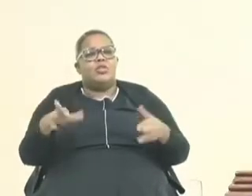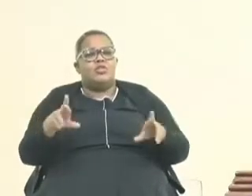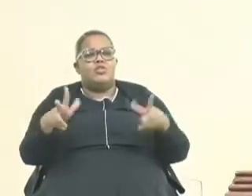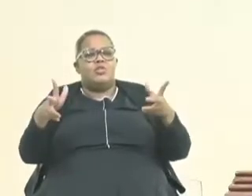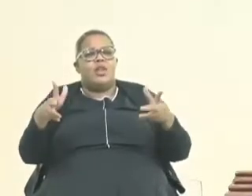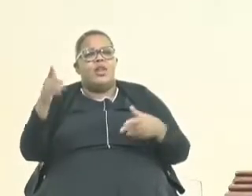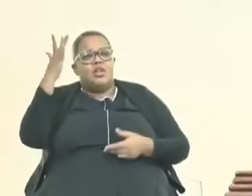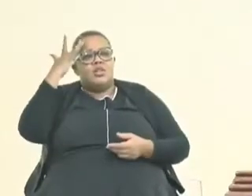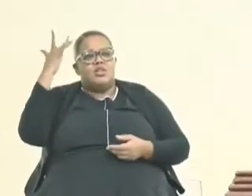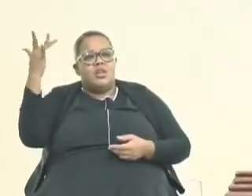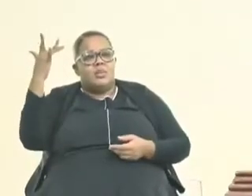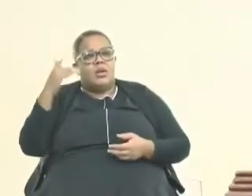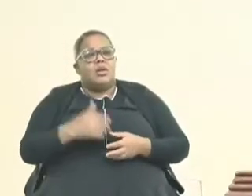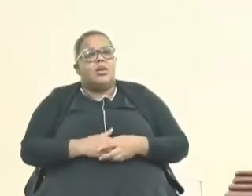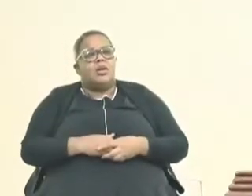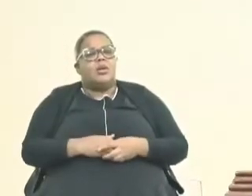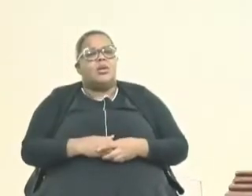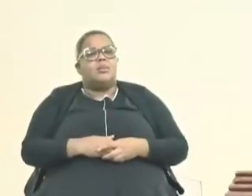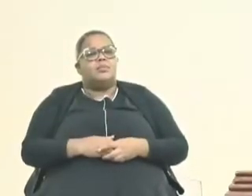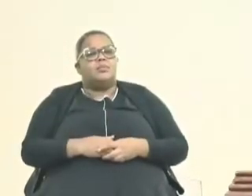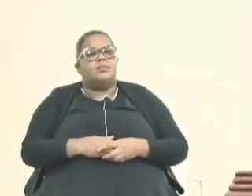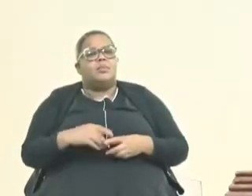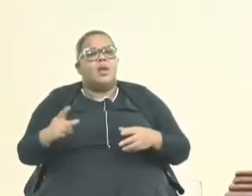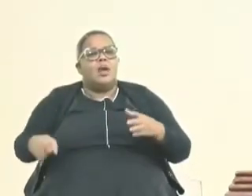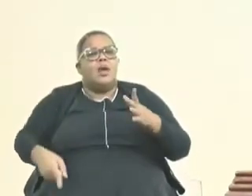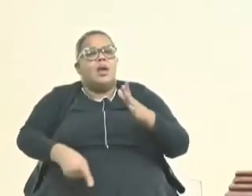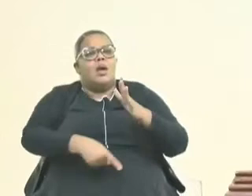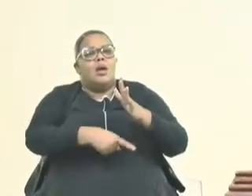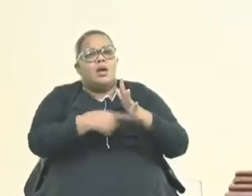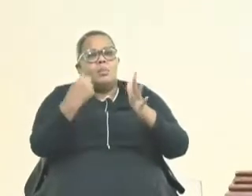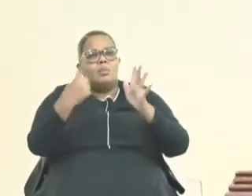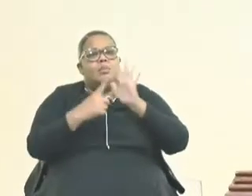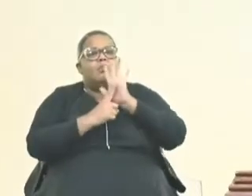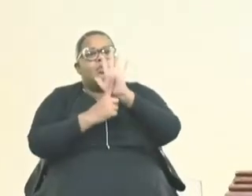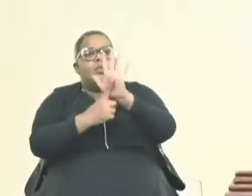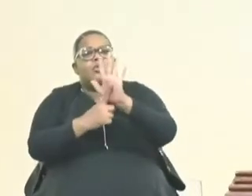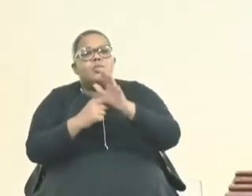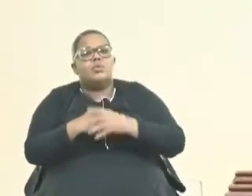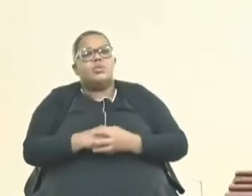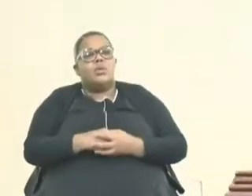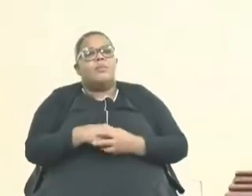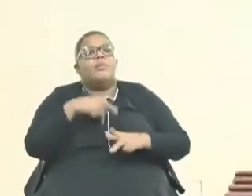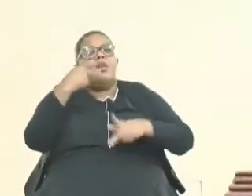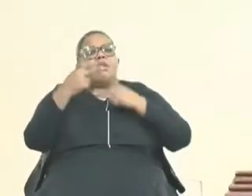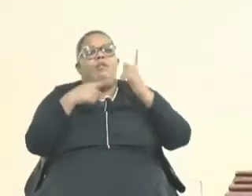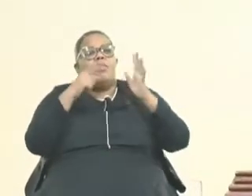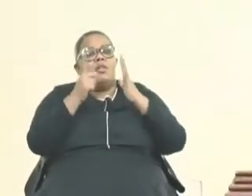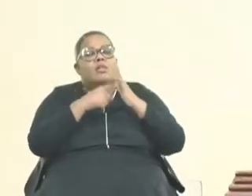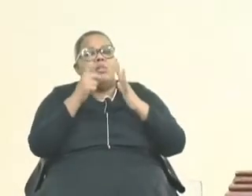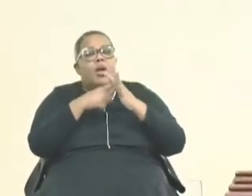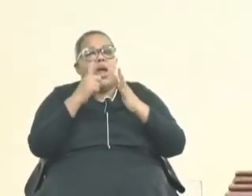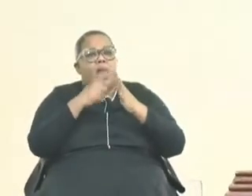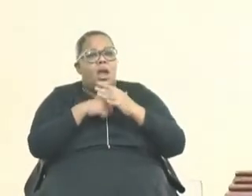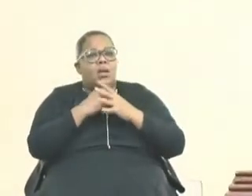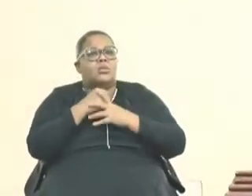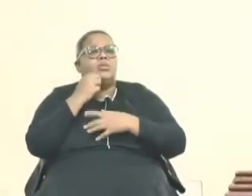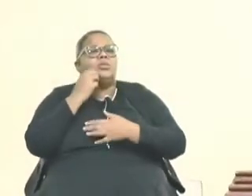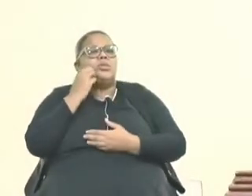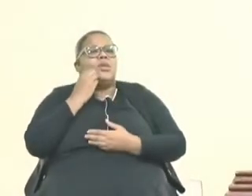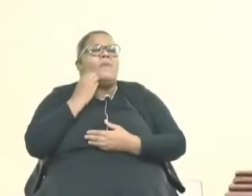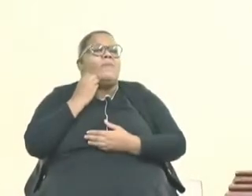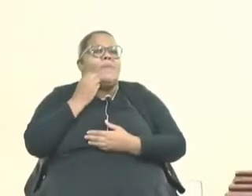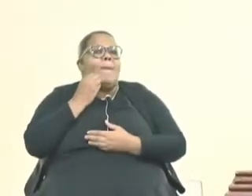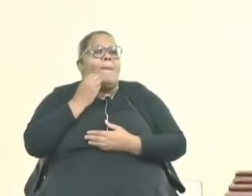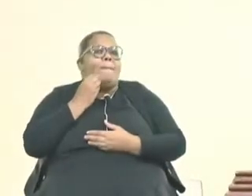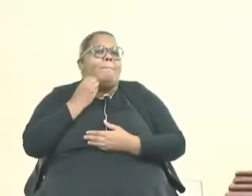Jesus a primeira vez que Jesus apareceu tô falando nem que os doutores ele tinha apenas 12 anos de idade Ele